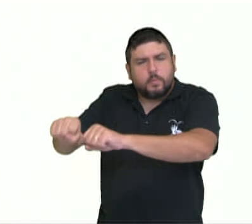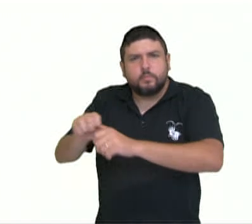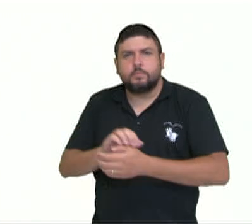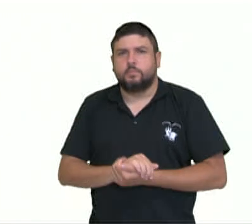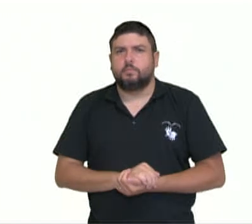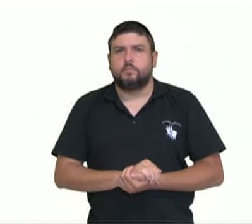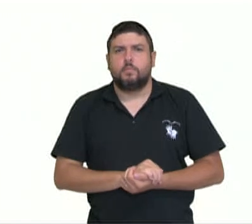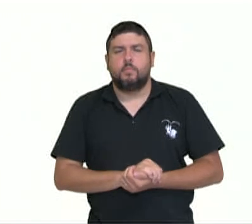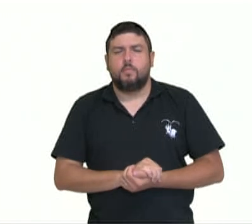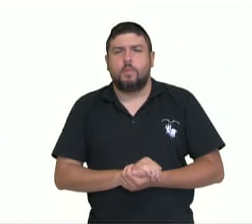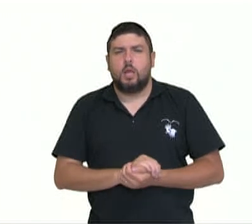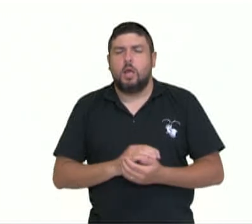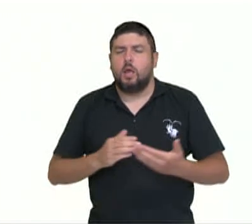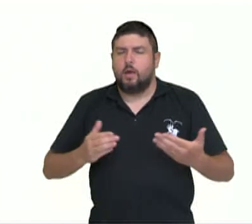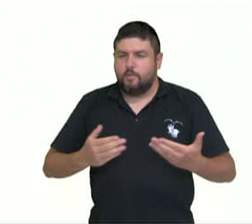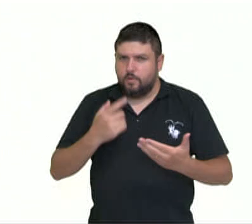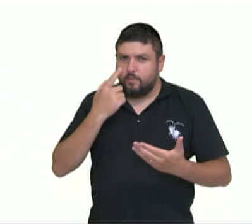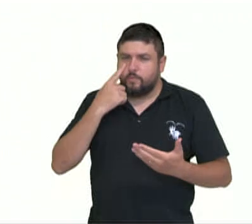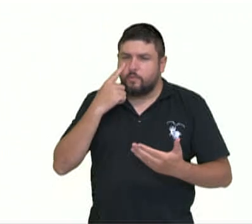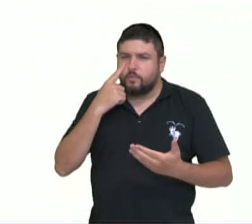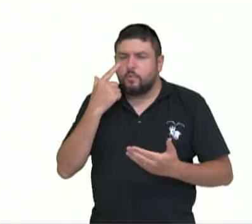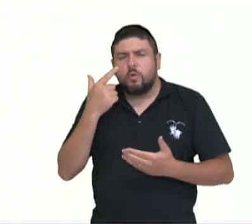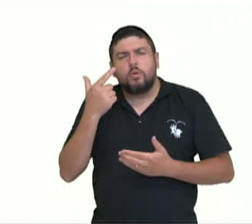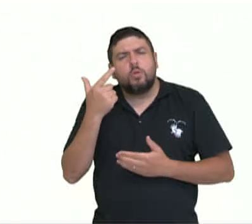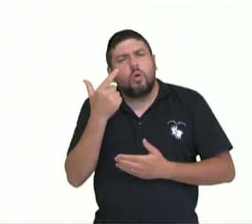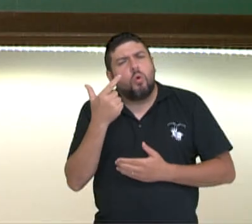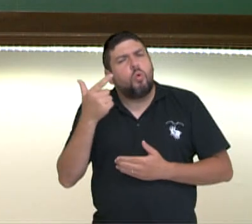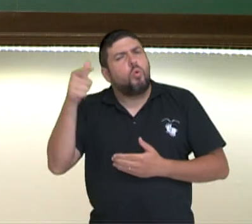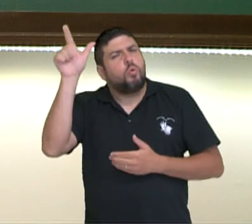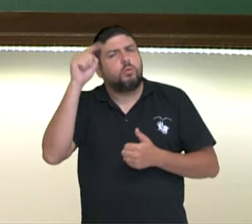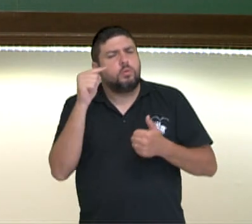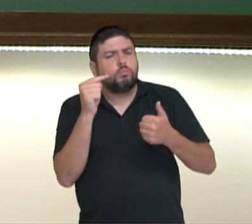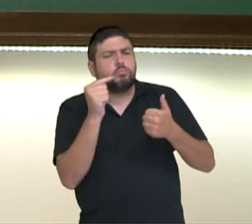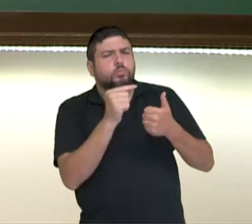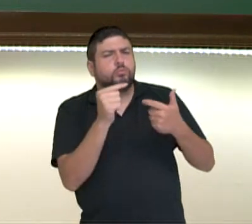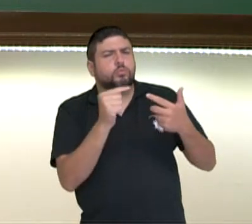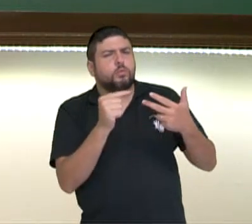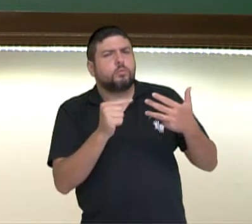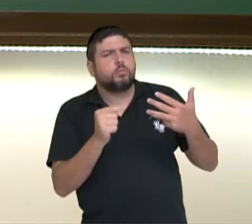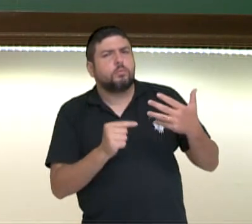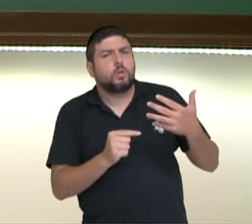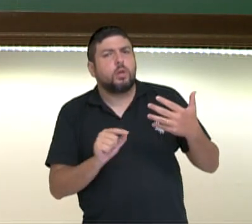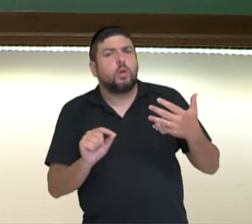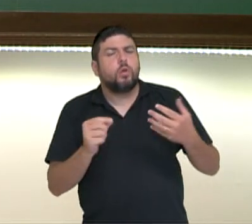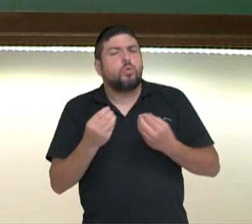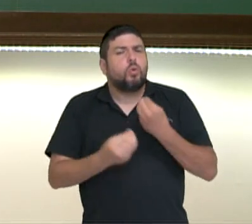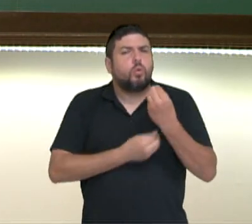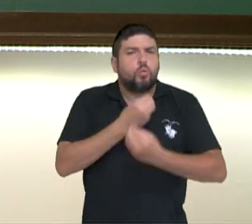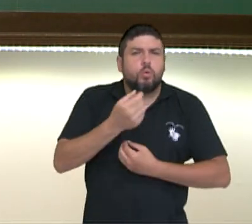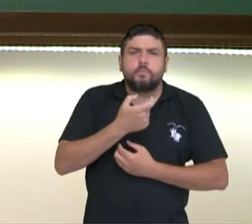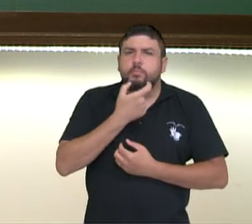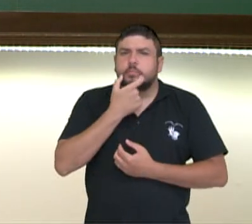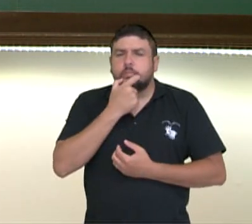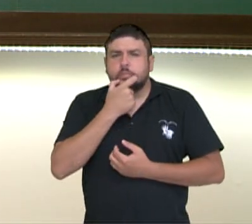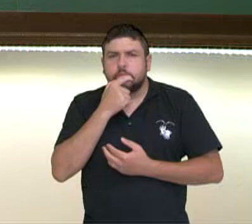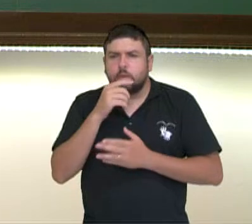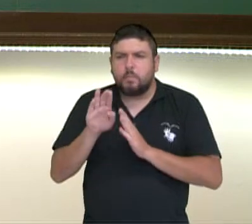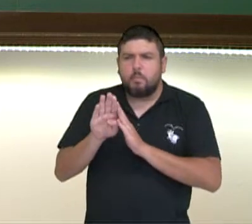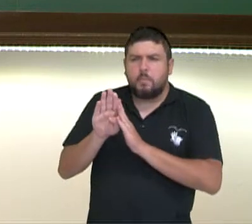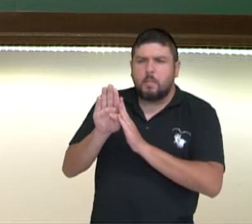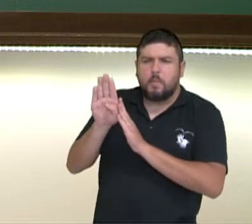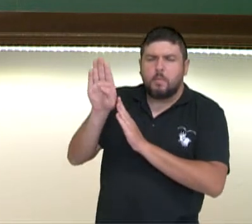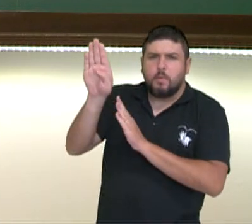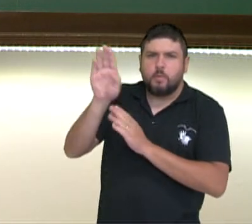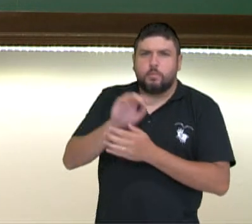outros motivos que levaram a Inglaterra a ser um grande pioneiro, né, dentro da industrialização mundial.